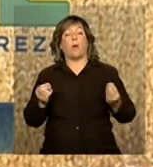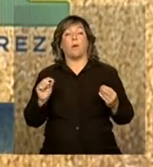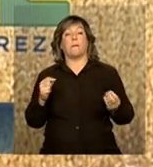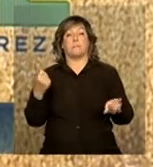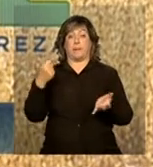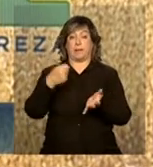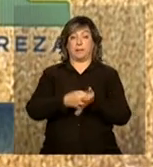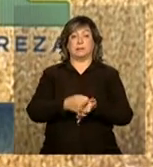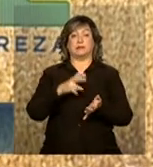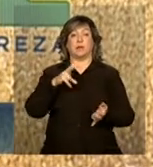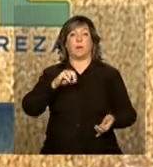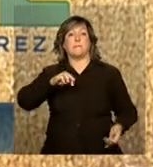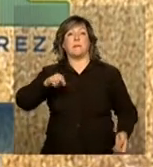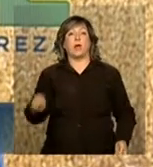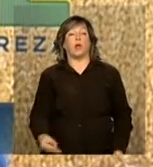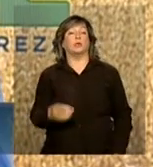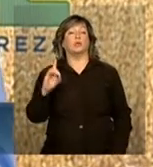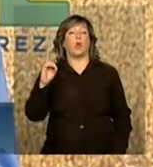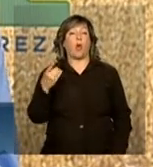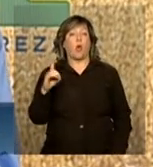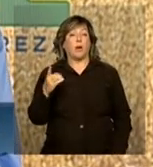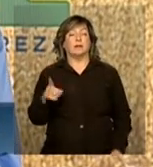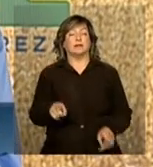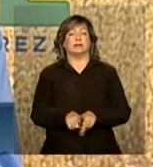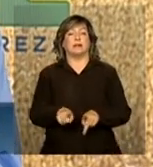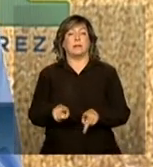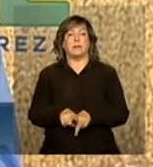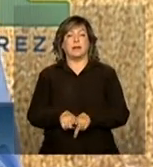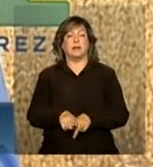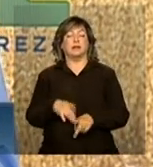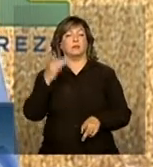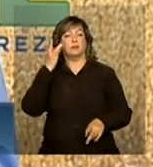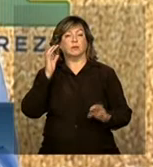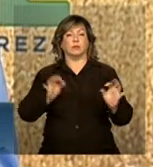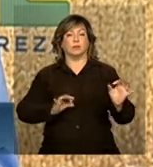milhões de dólares e a flexibilização dos recursos